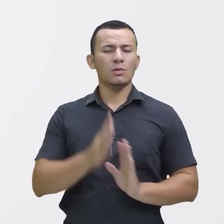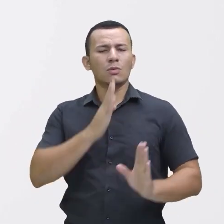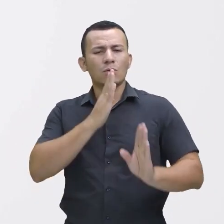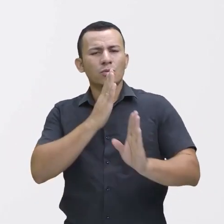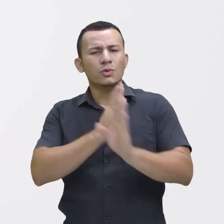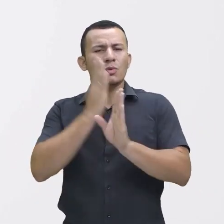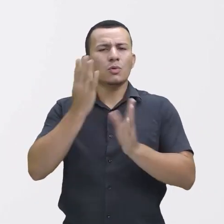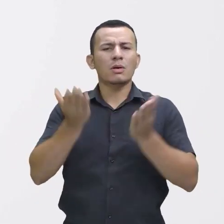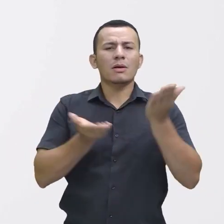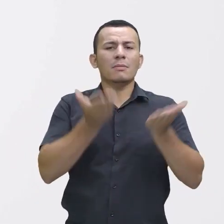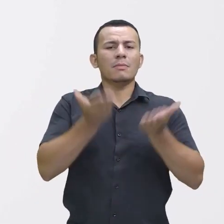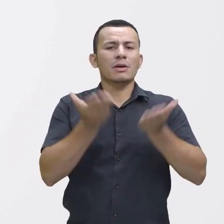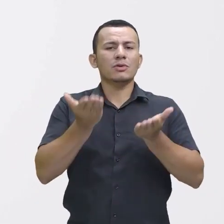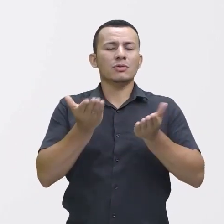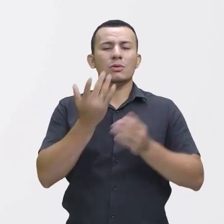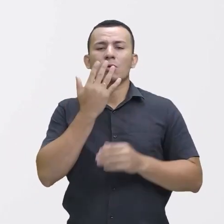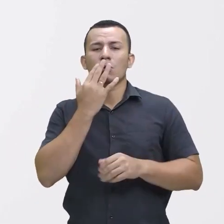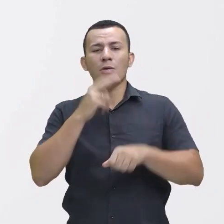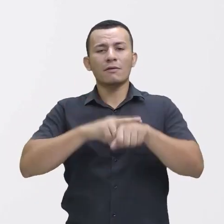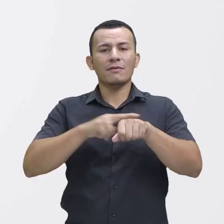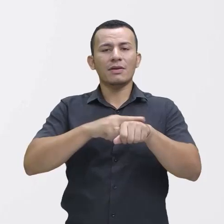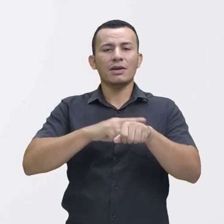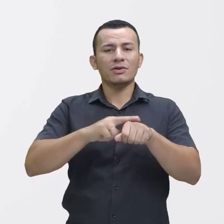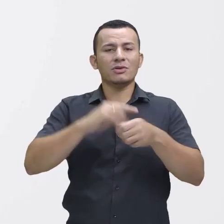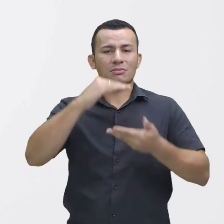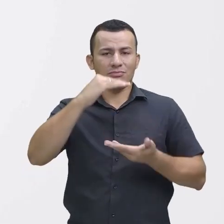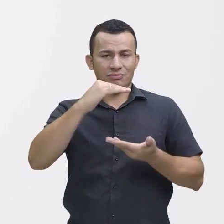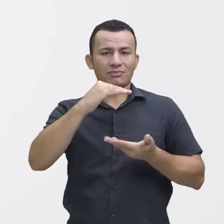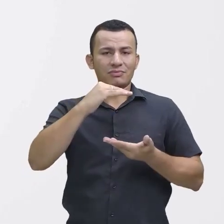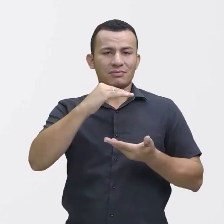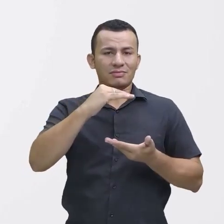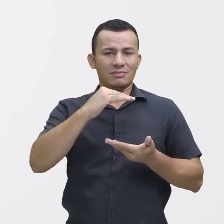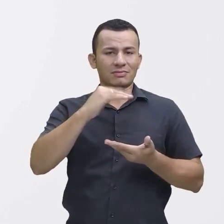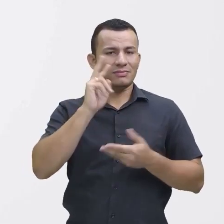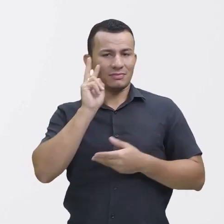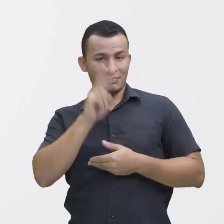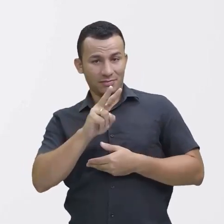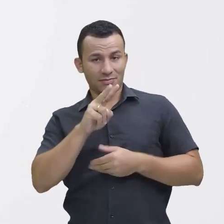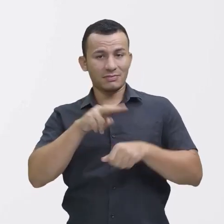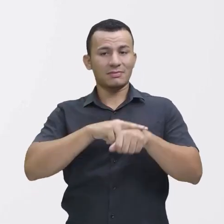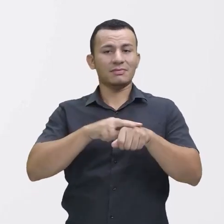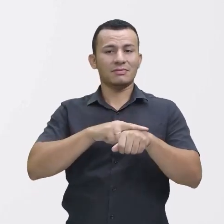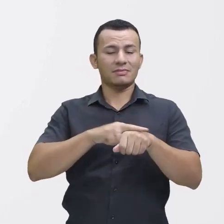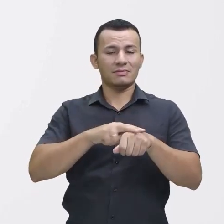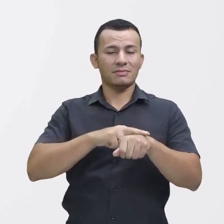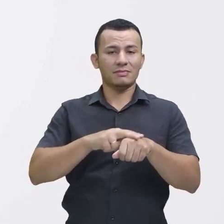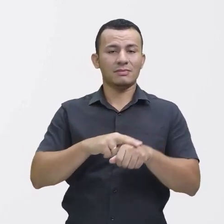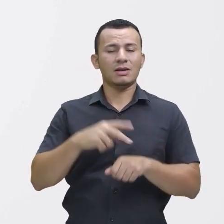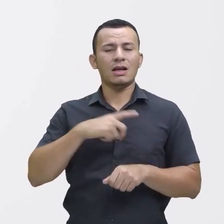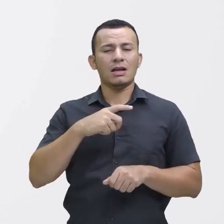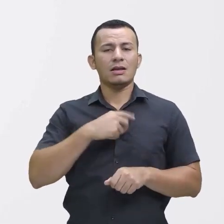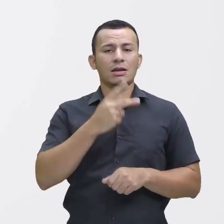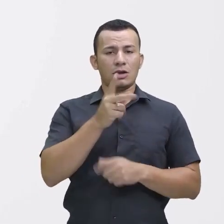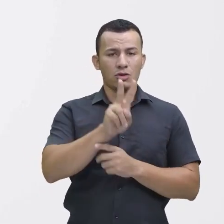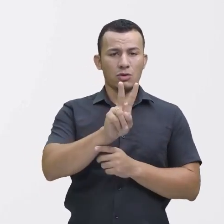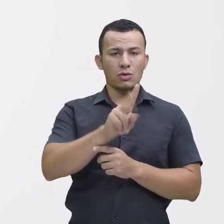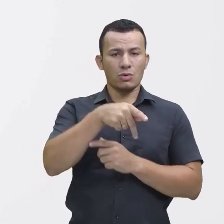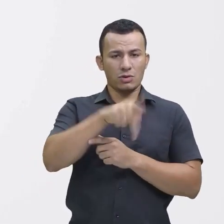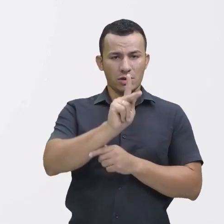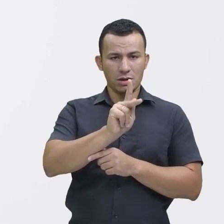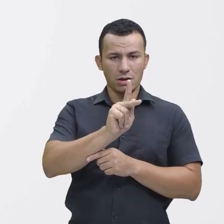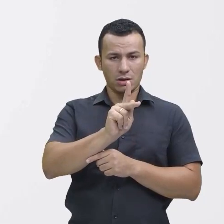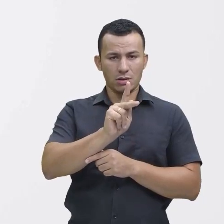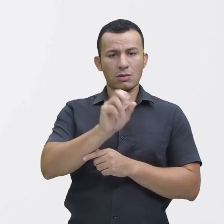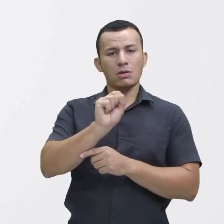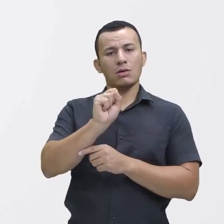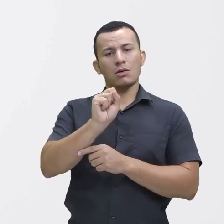peso do pacote verde. O que nós temos que descobrir aqui é o peso do pacote verde. Se eu tenho já 2 quilos aqui, eu tenho 8